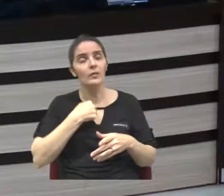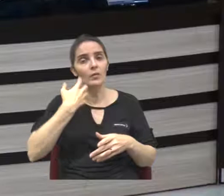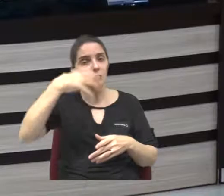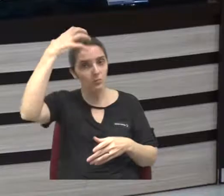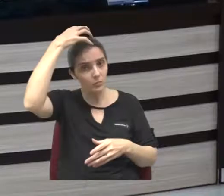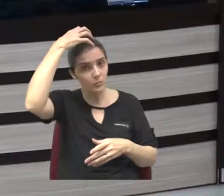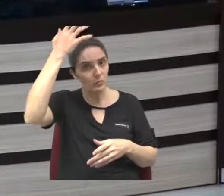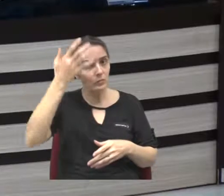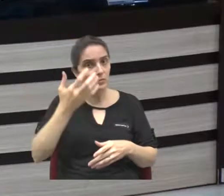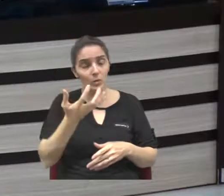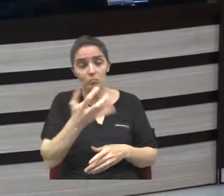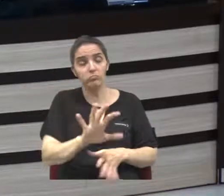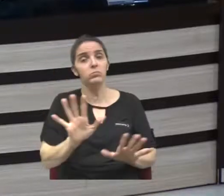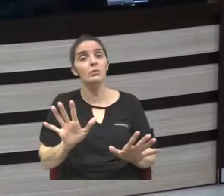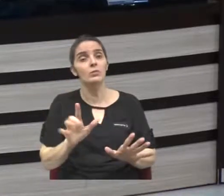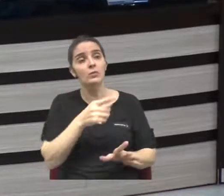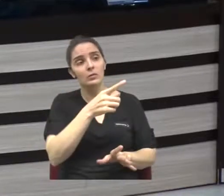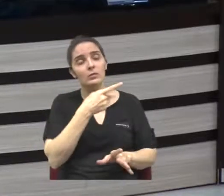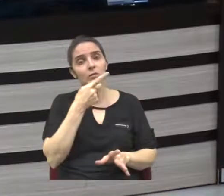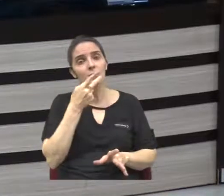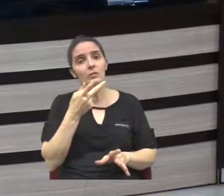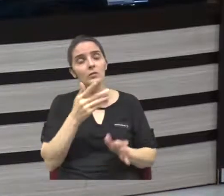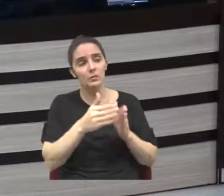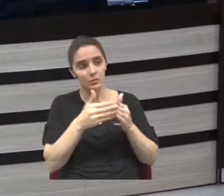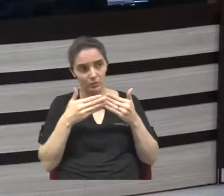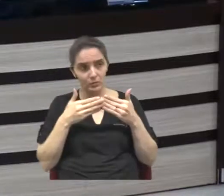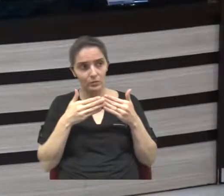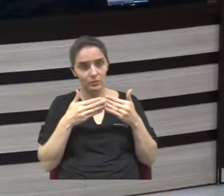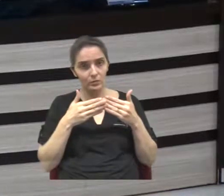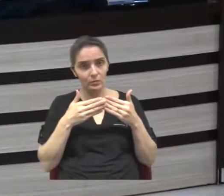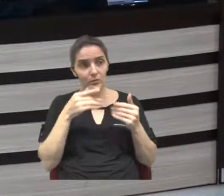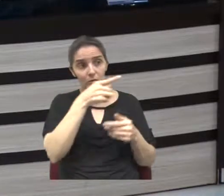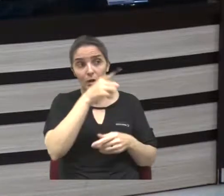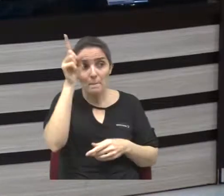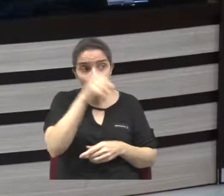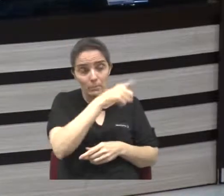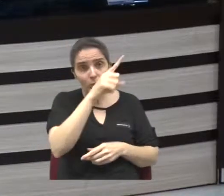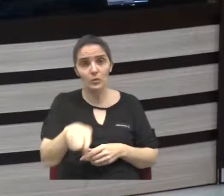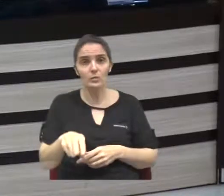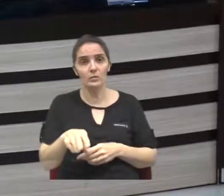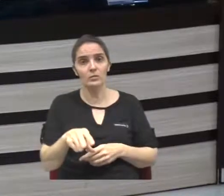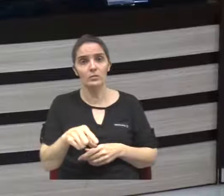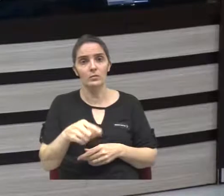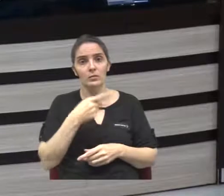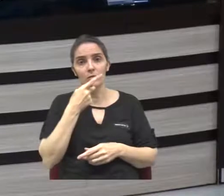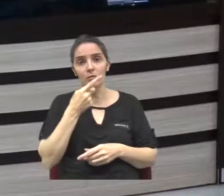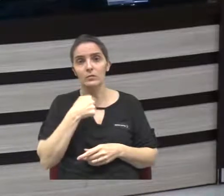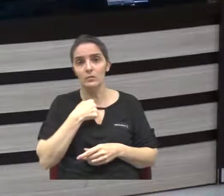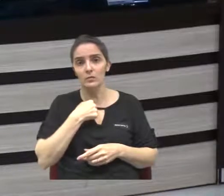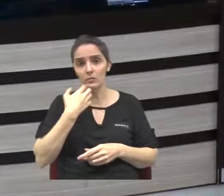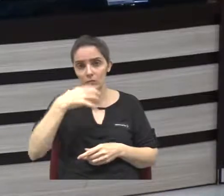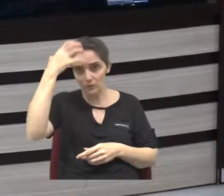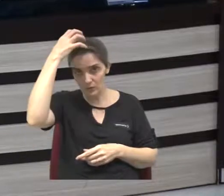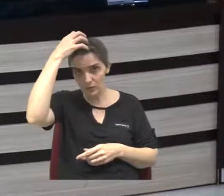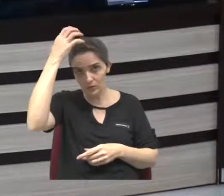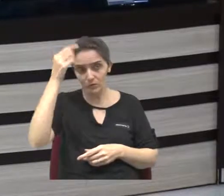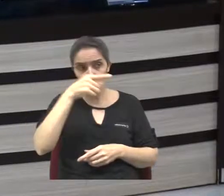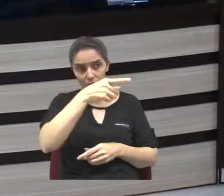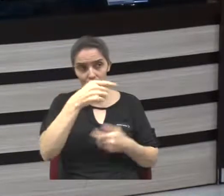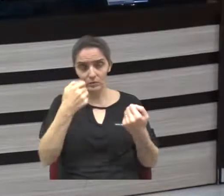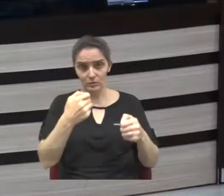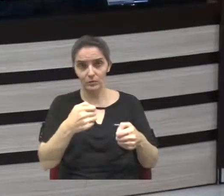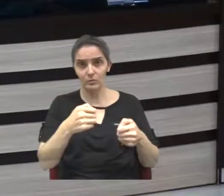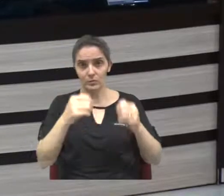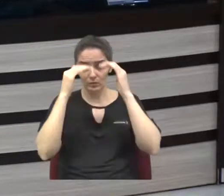quero que a senhora me trate dessa forma. Por favor, a senhora está proibida de me chamar dessa forma aqui dentro. A senhora tem que me respeitar como presidente.